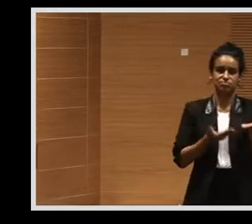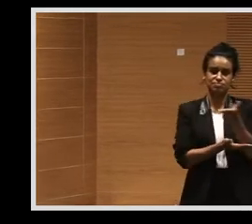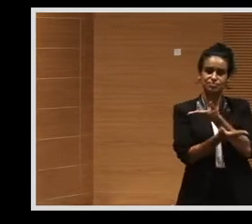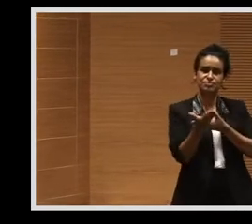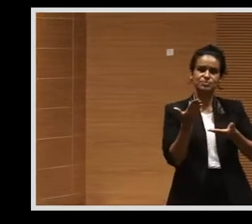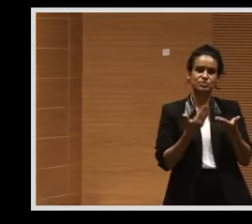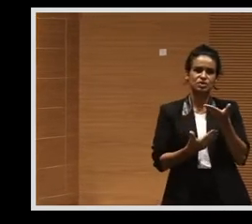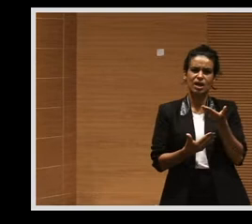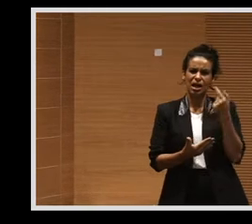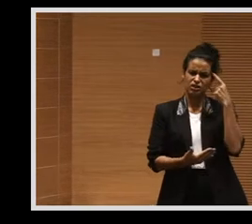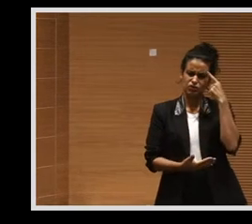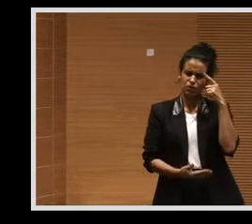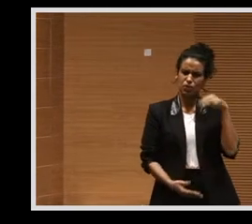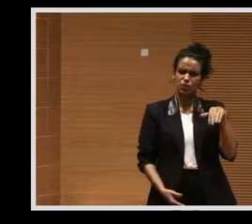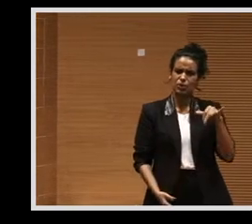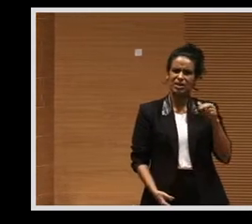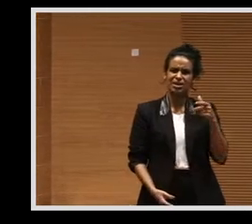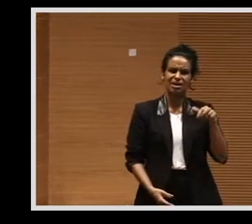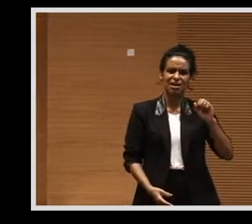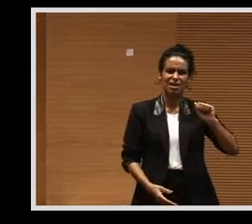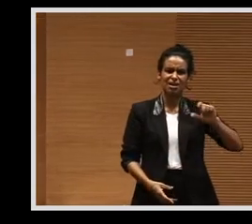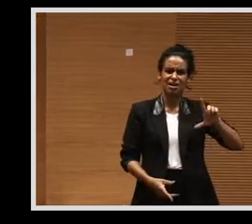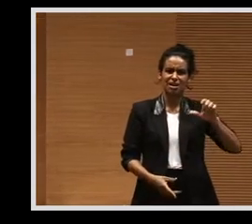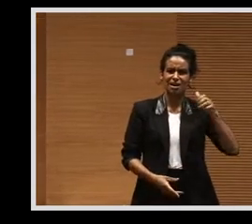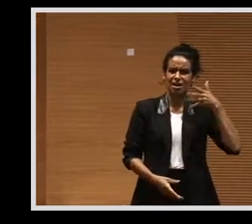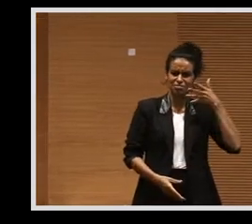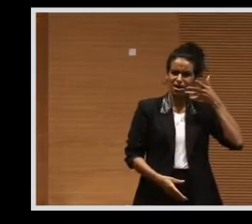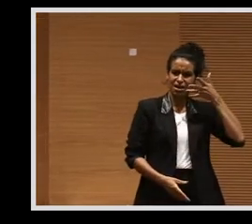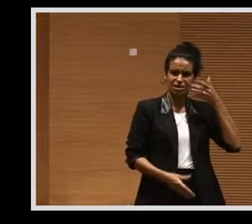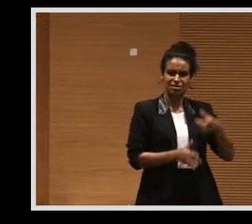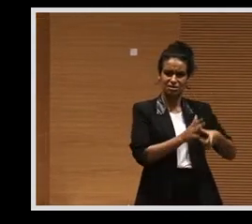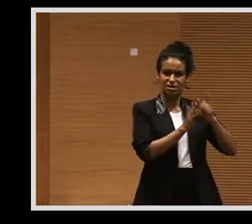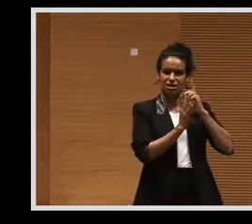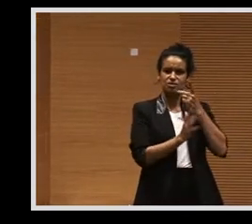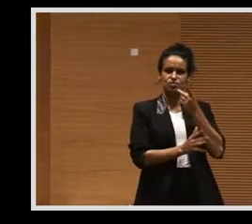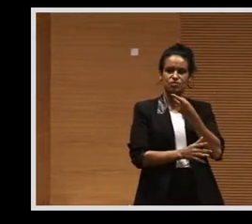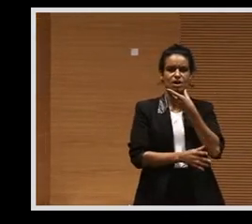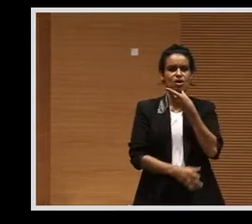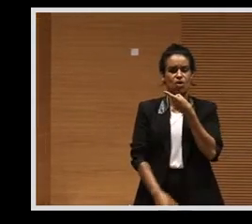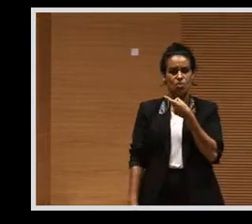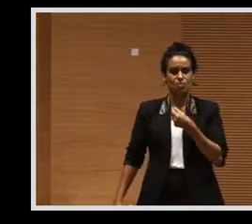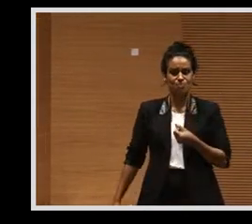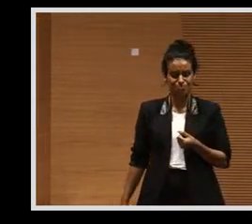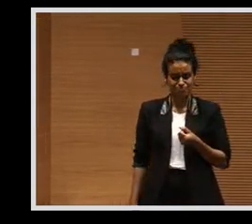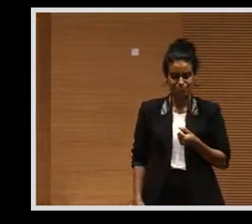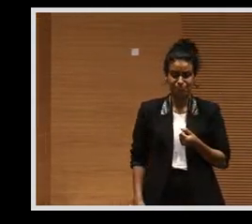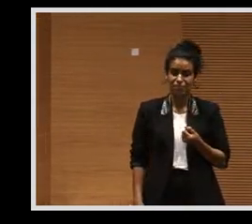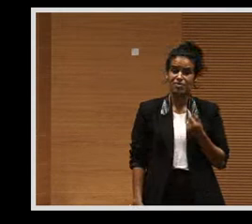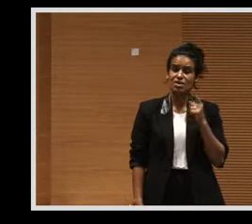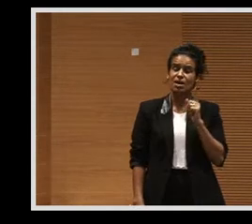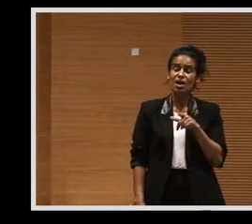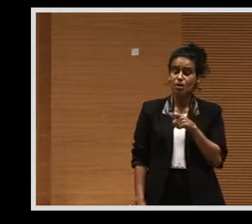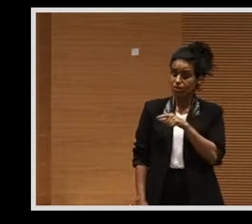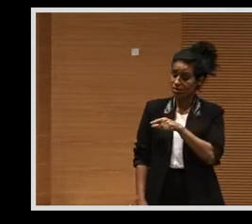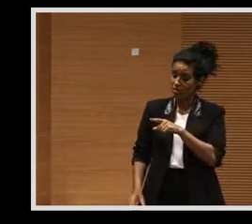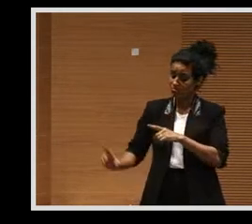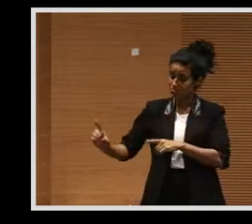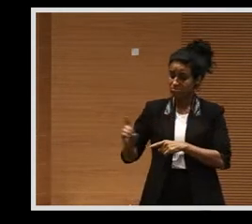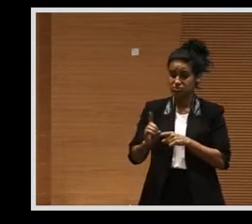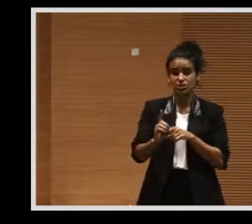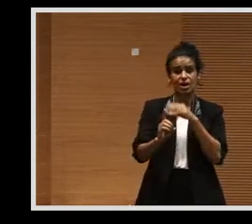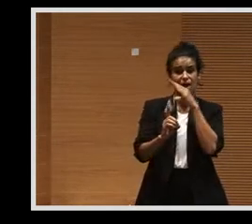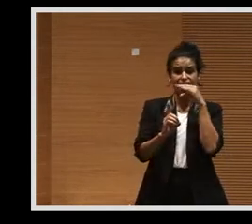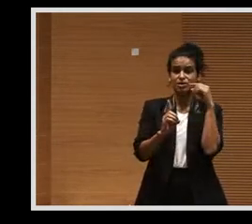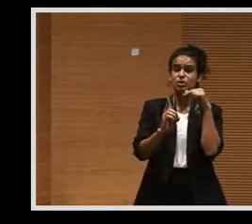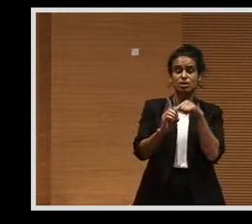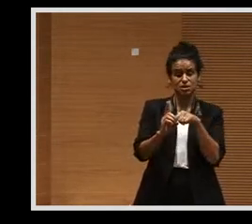foi o Irving que falou. Como é interessante também, estou no contexto da reforma, os adolescentes poderem participar ativamente dessa